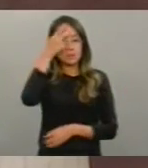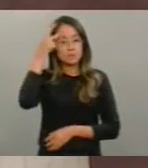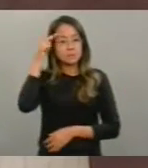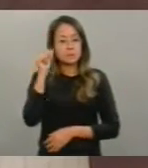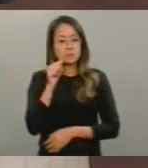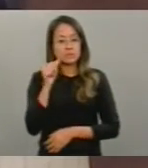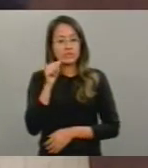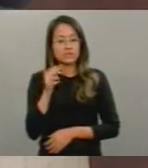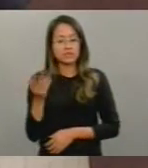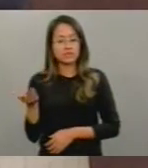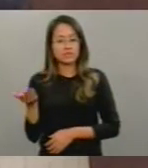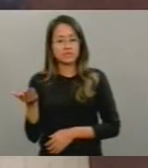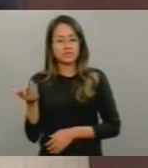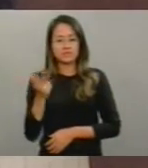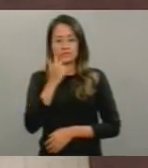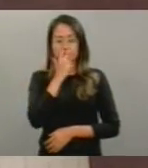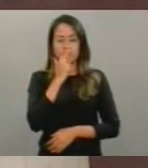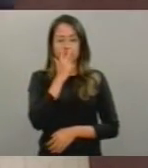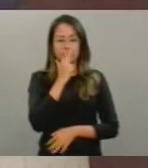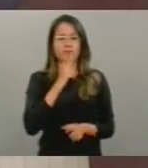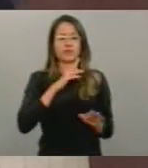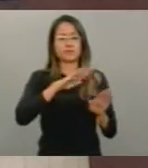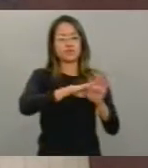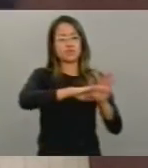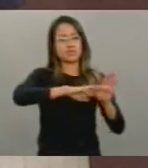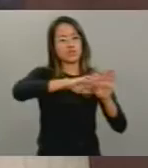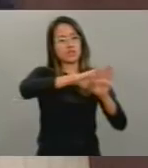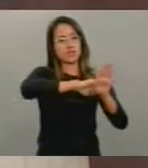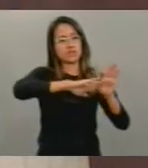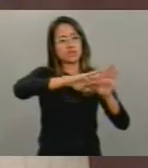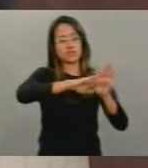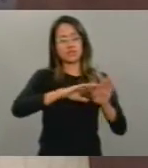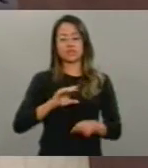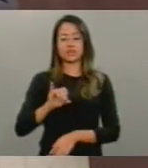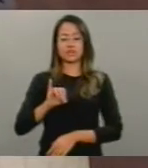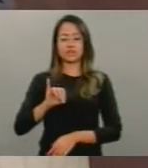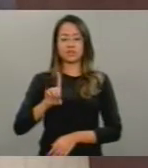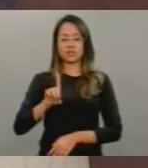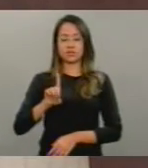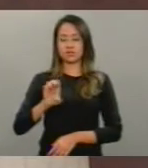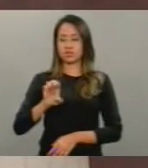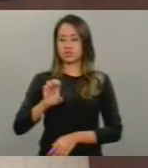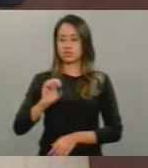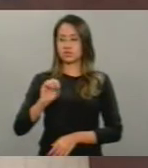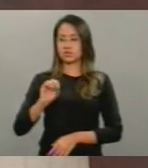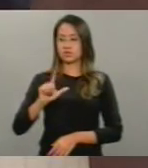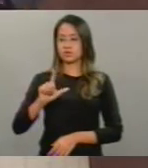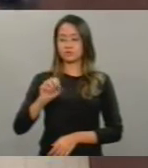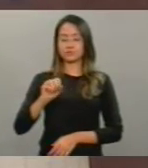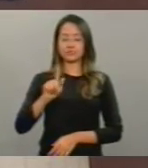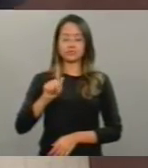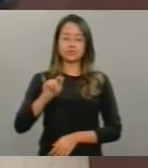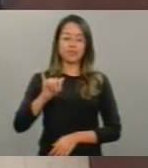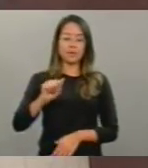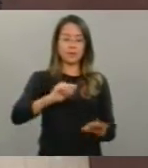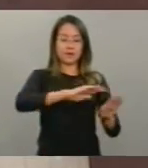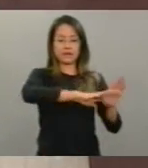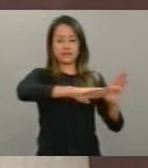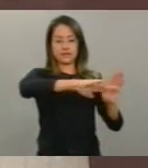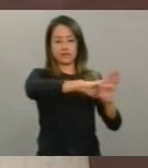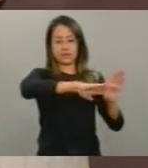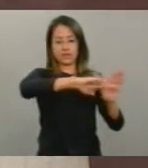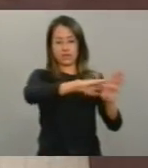penais de uma ideologia jurídica tacanha, conservadora e machista. Portanto, fruto de uma sociedade